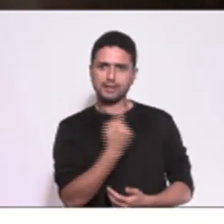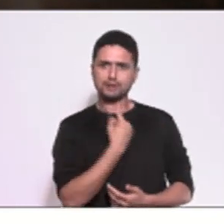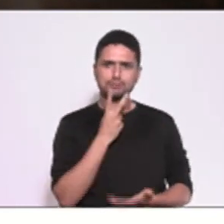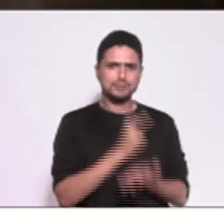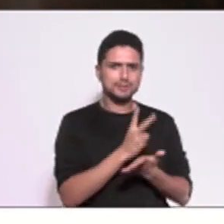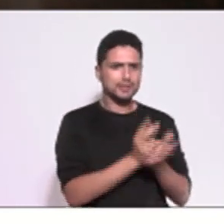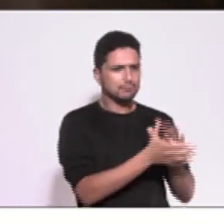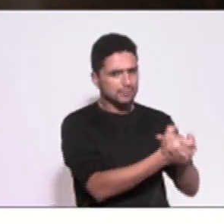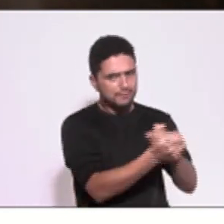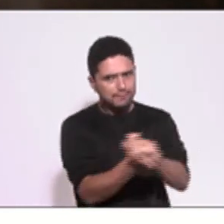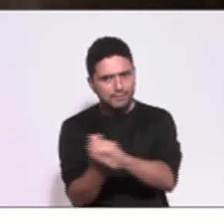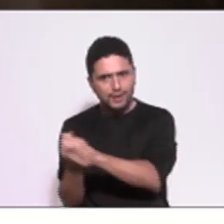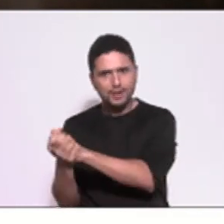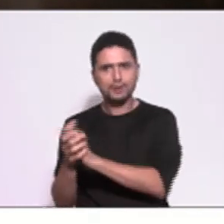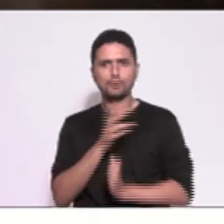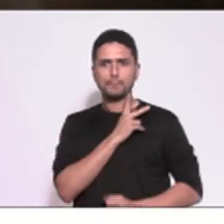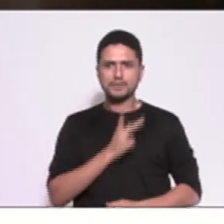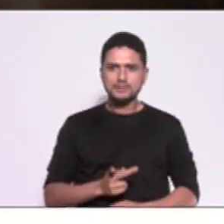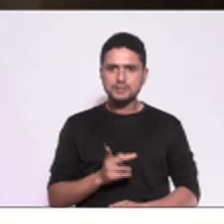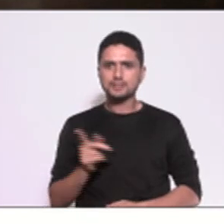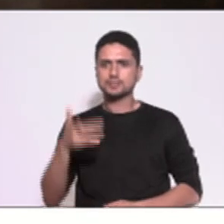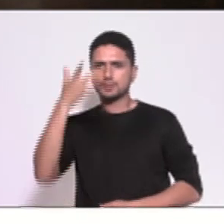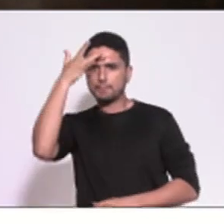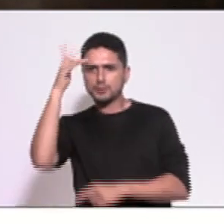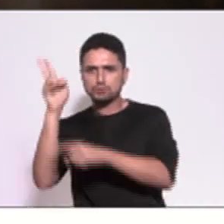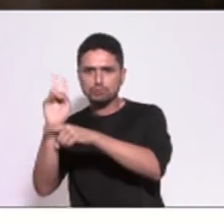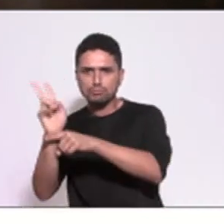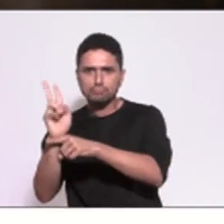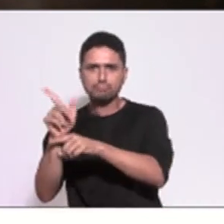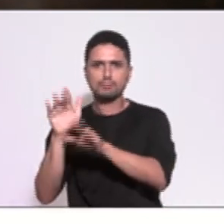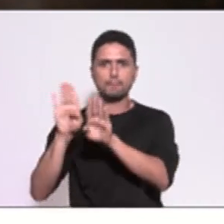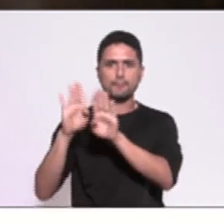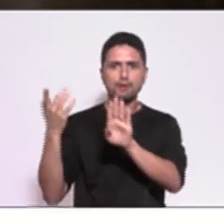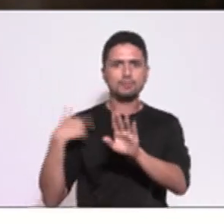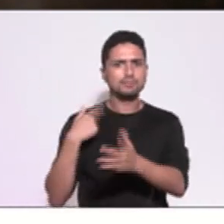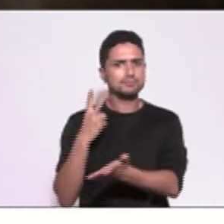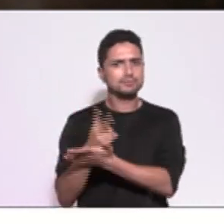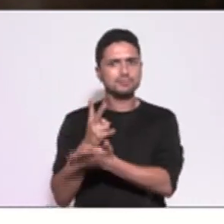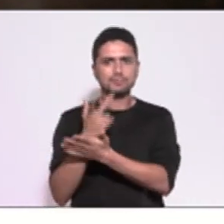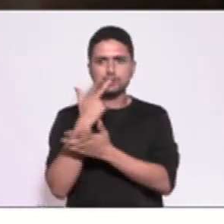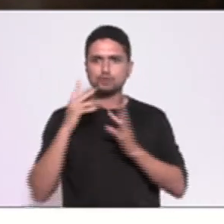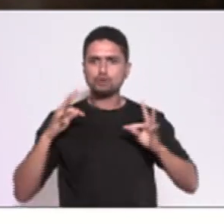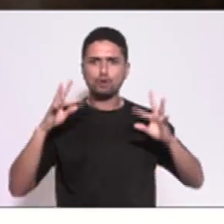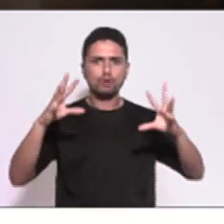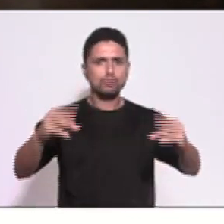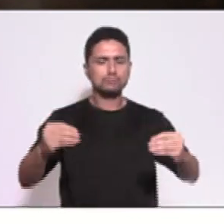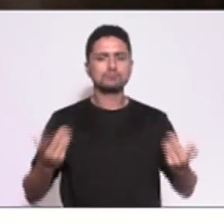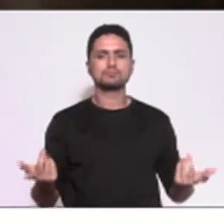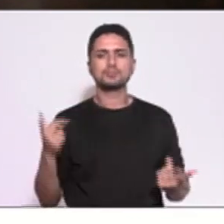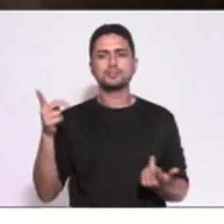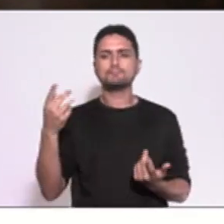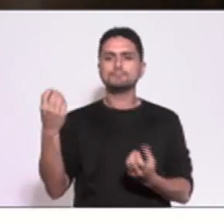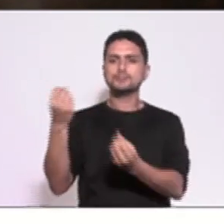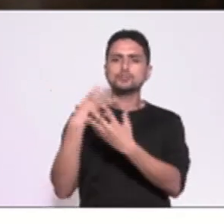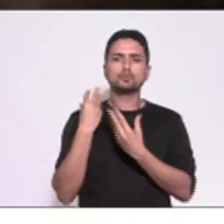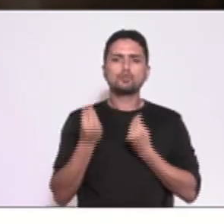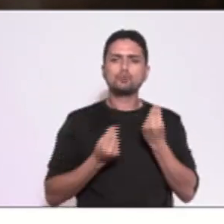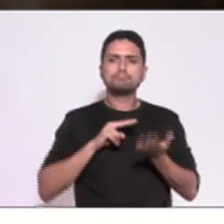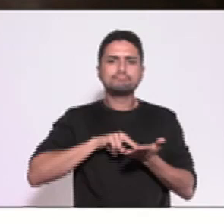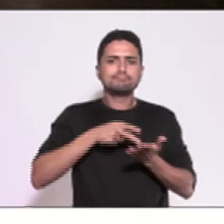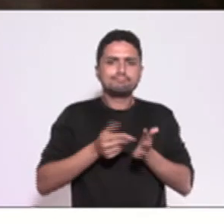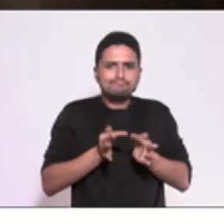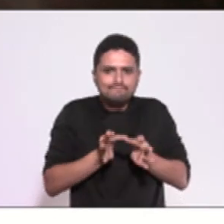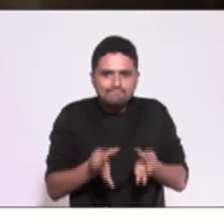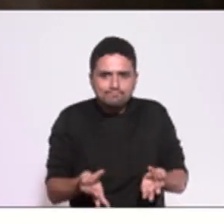desde o presidente até o porteiro?" Assim ele começou a me ensinar sobre humildade. O meu pai